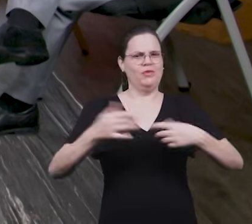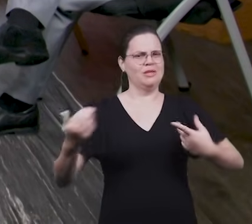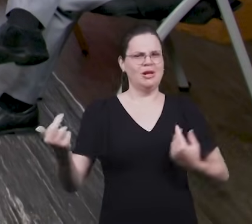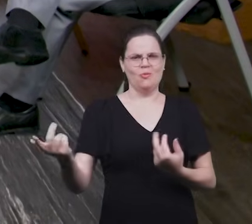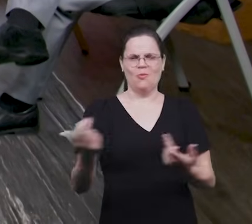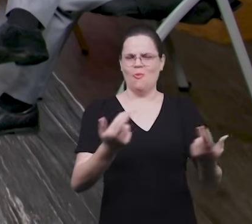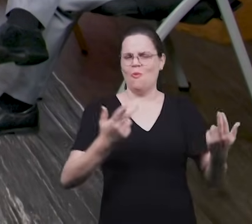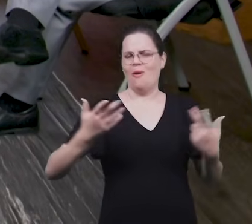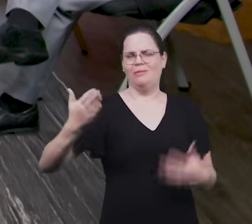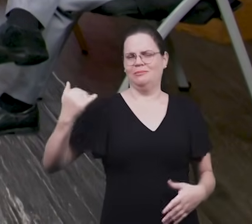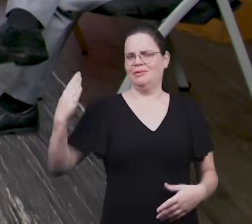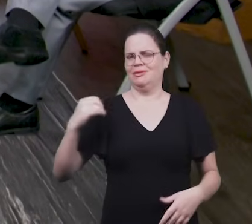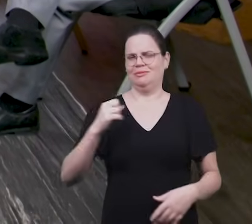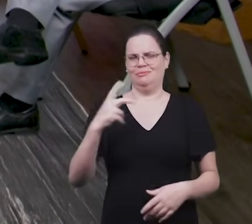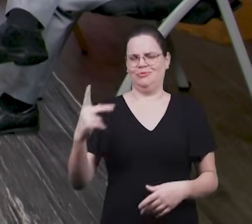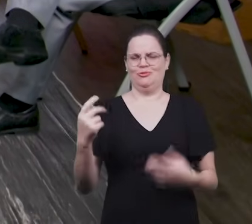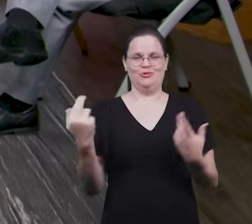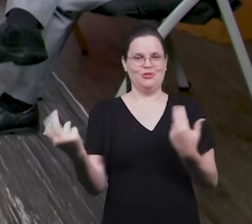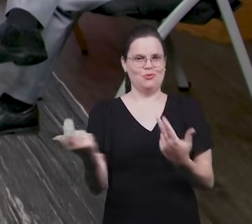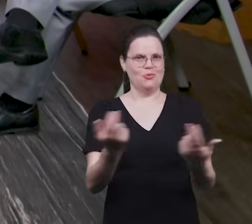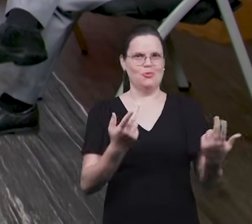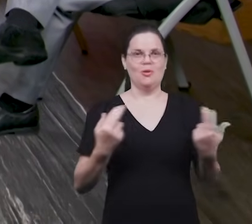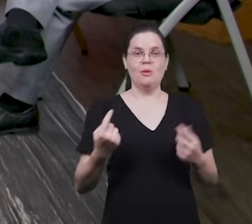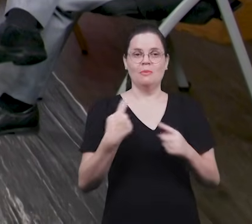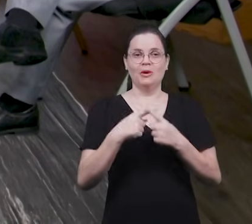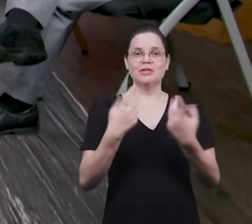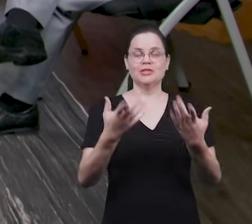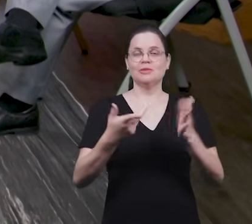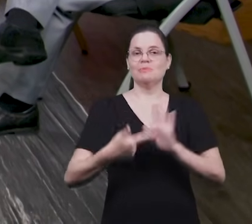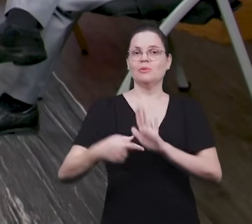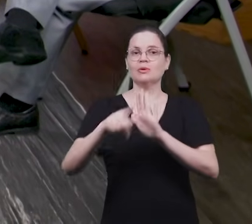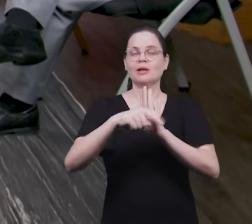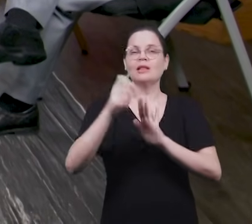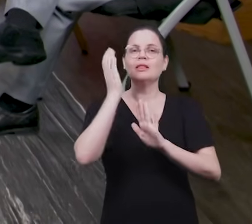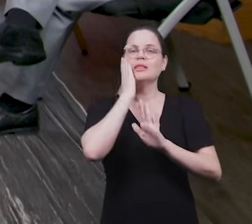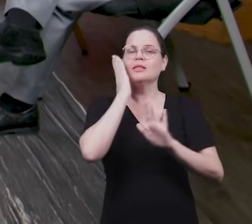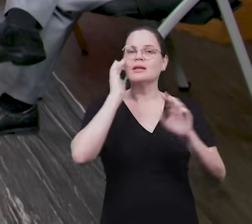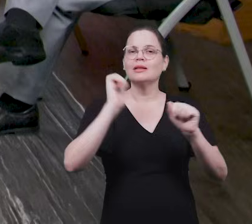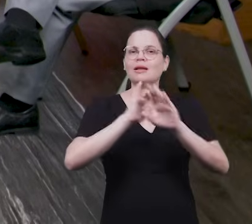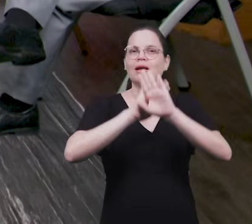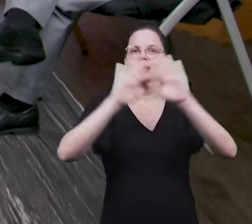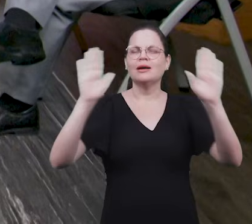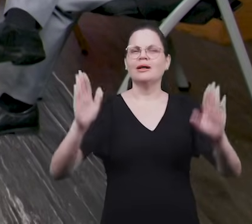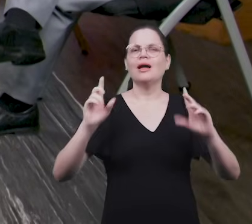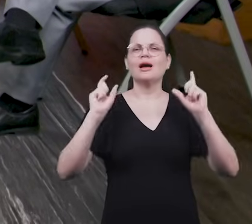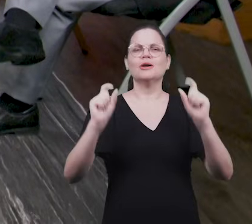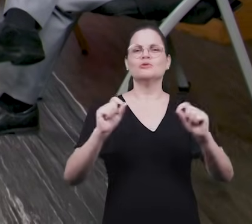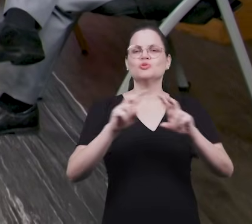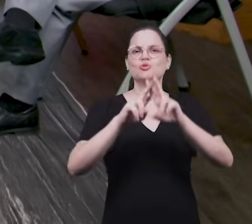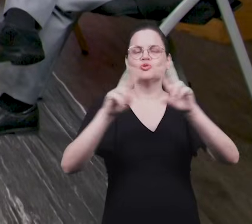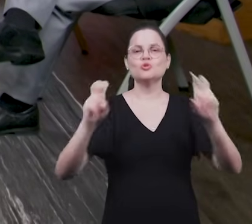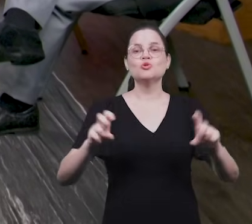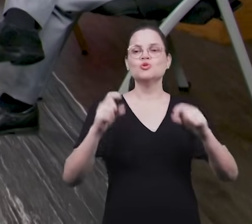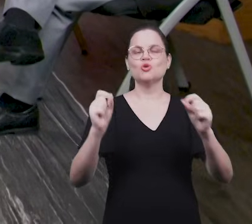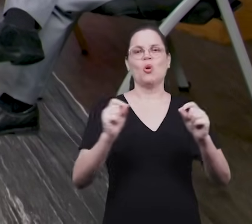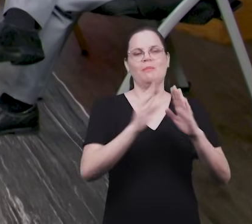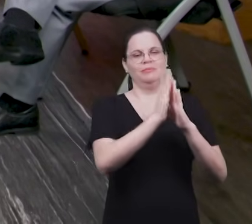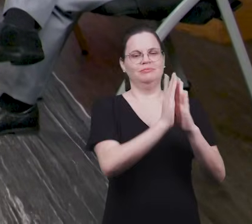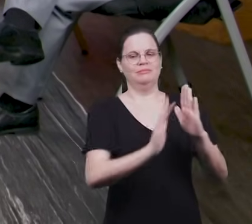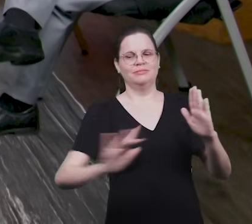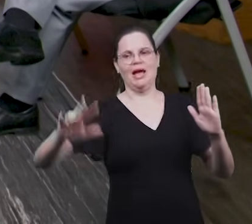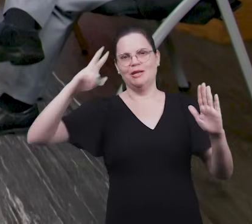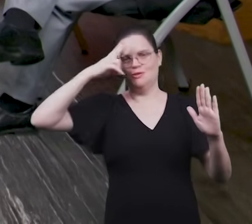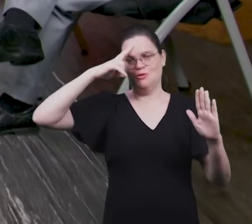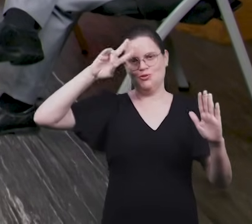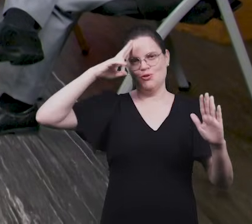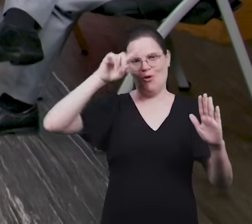mesma maneira, no sentido de levar você a uma viagem pelo tempo, mas